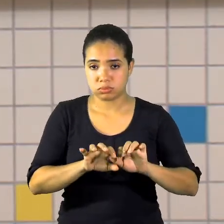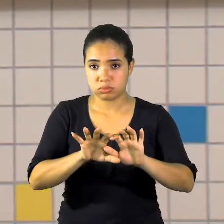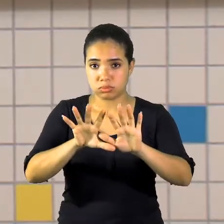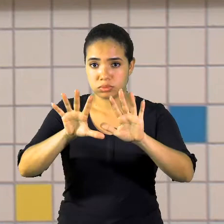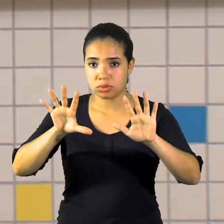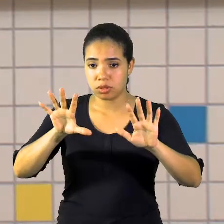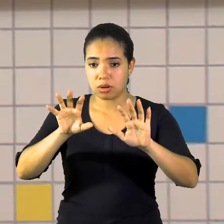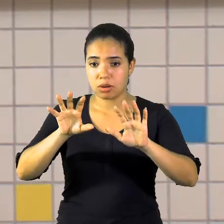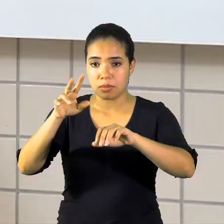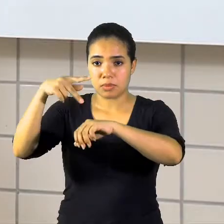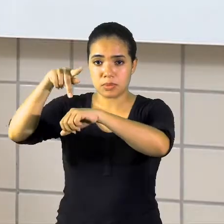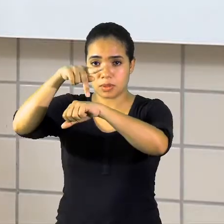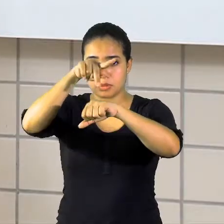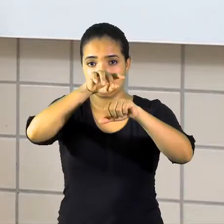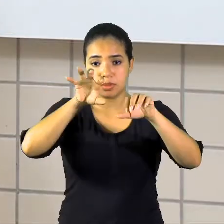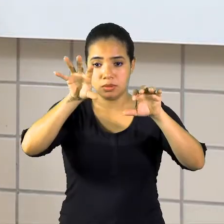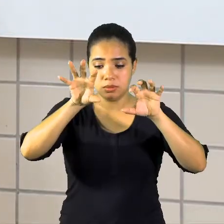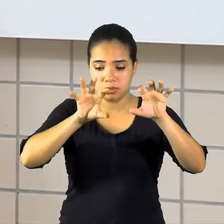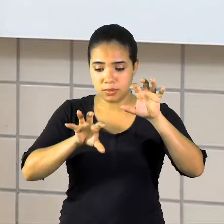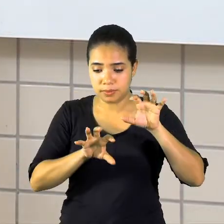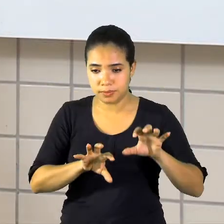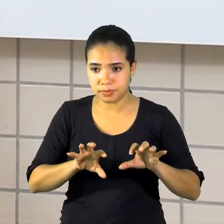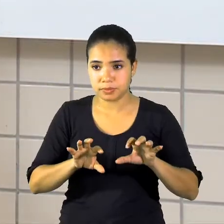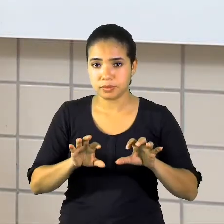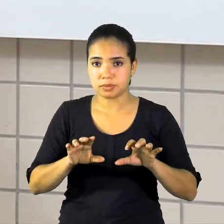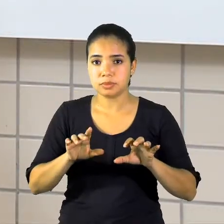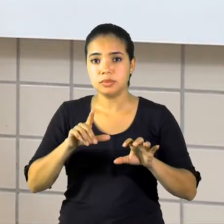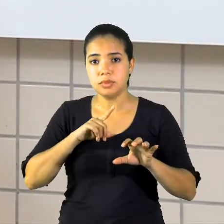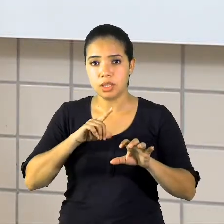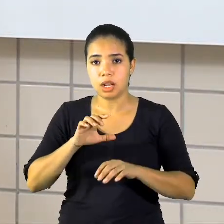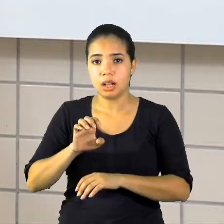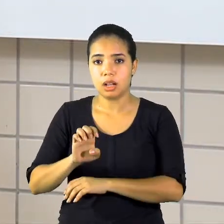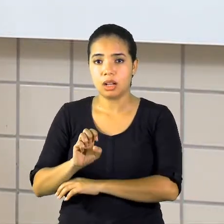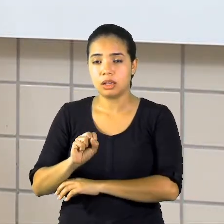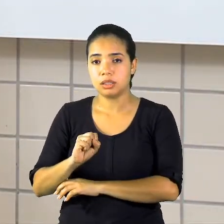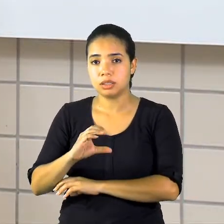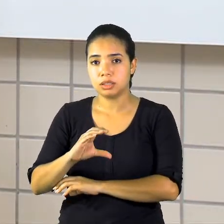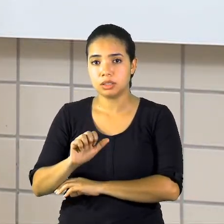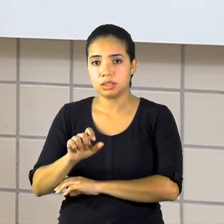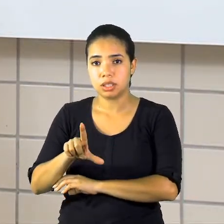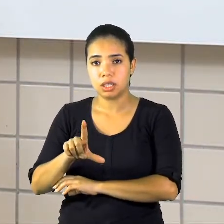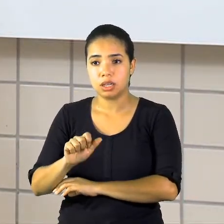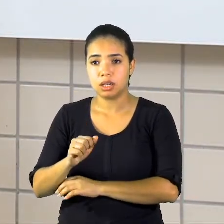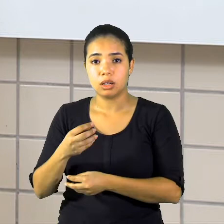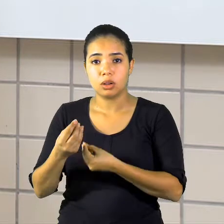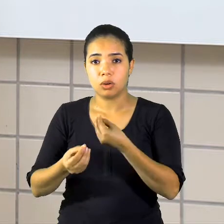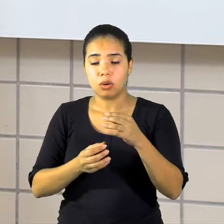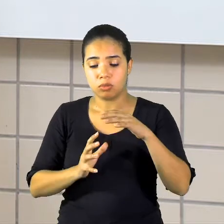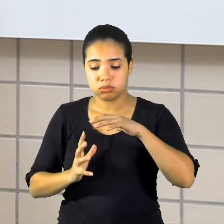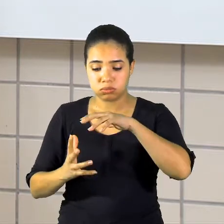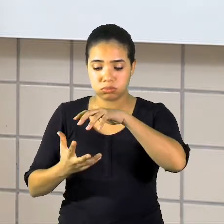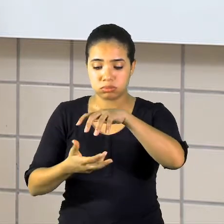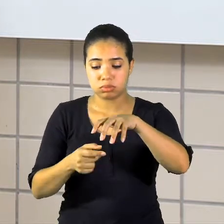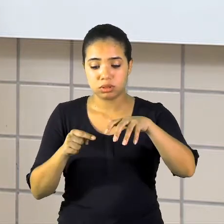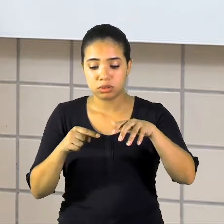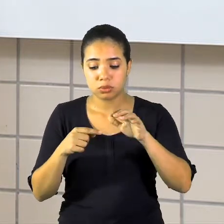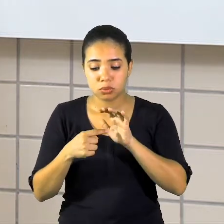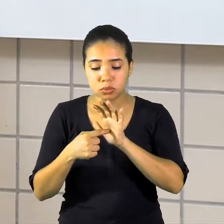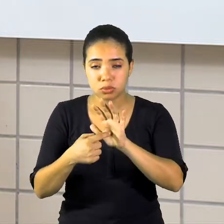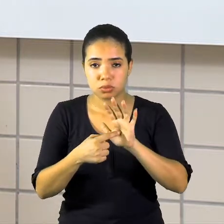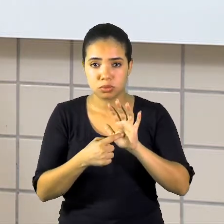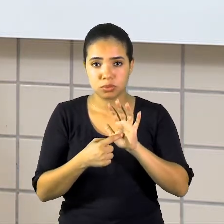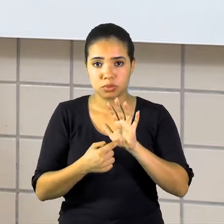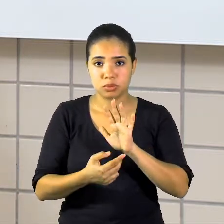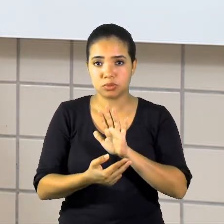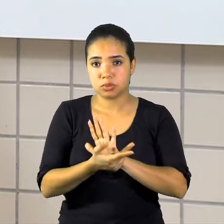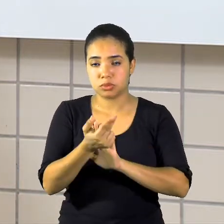de aula, tem lá bem pequenininho a escala, qual é o tamanho real daquele mapa, o que aquele mapa está